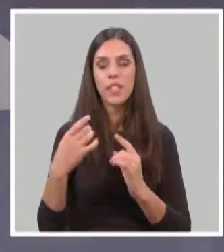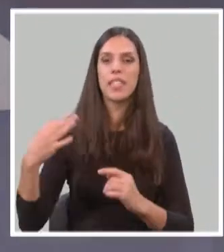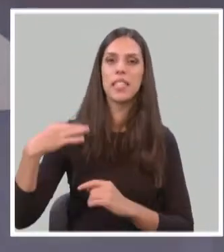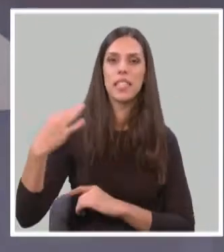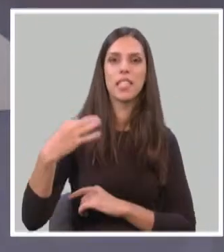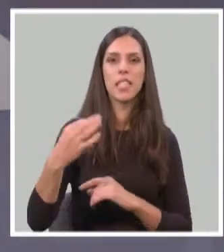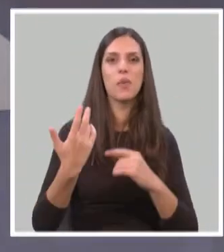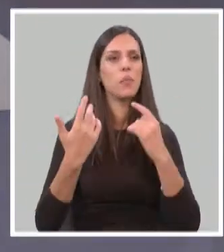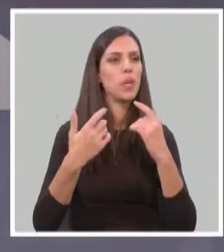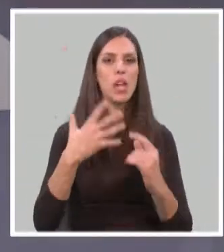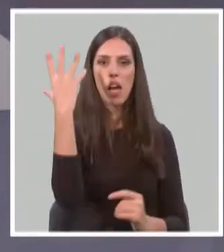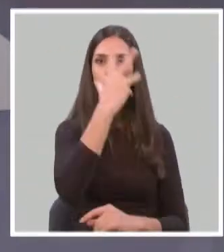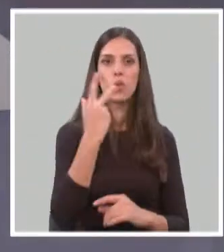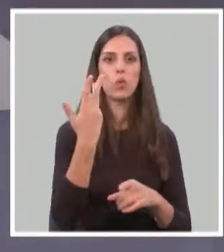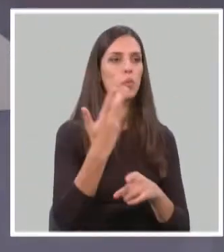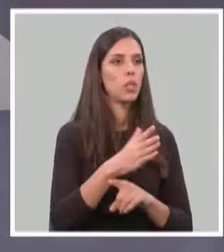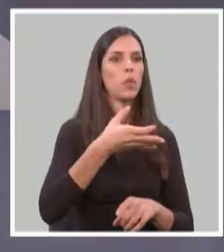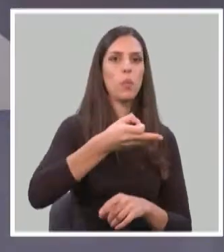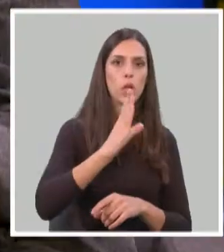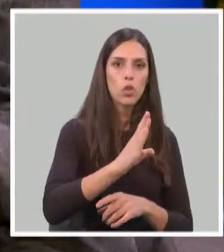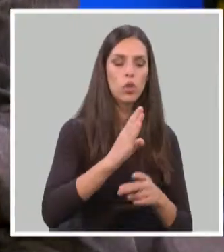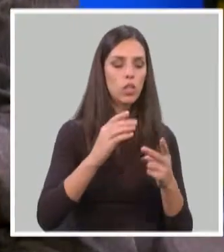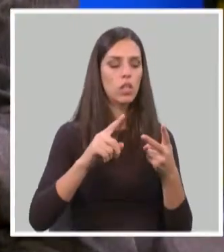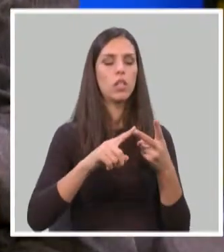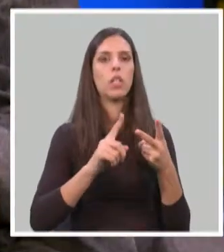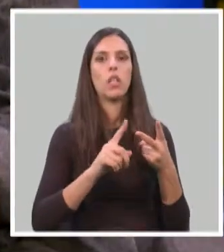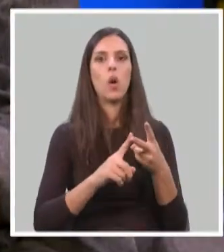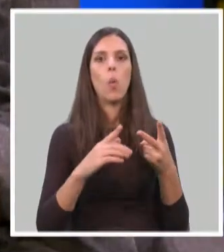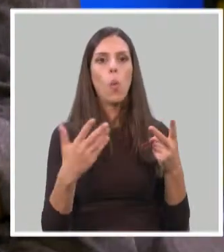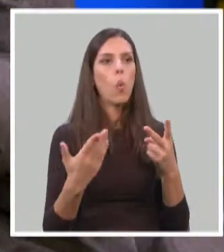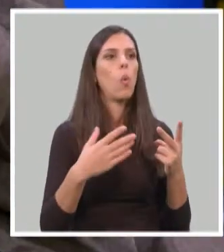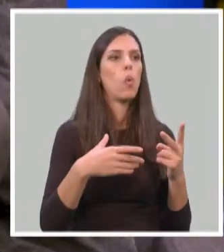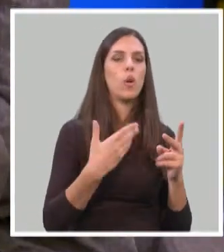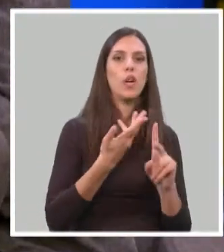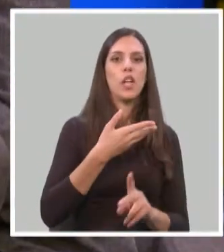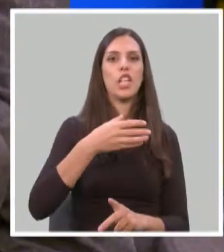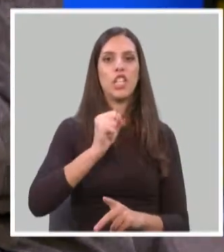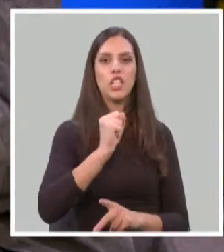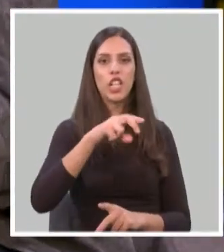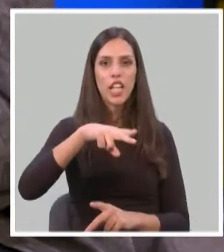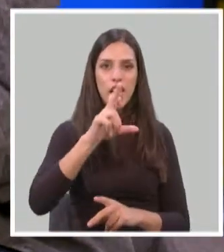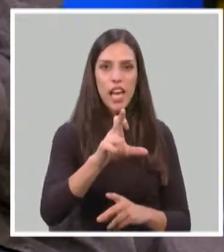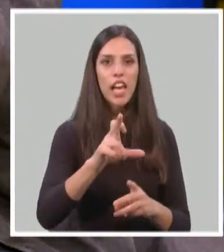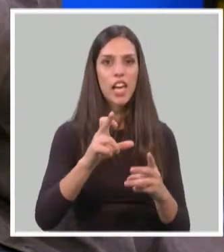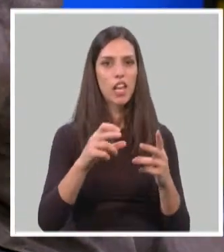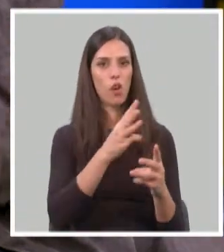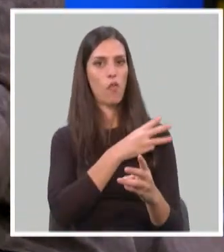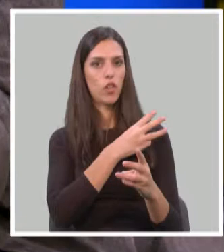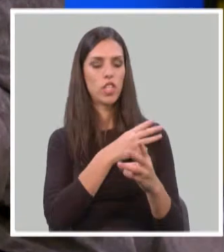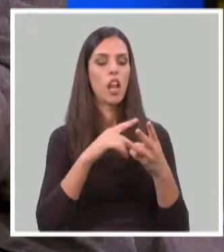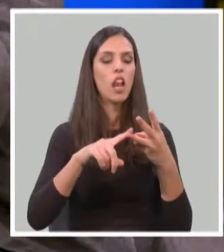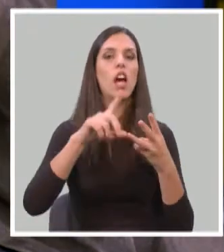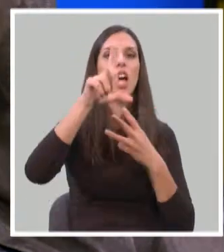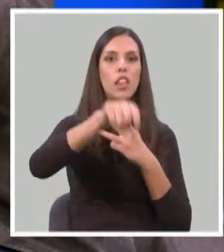vou quase sempre parar a figuras de autoridade. Já fiz inspetor da PJ, já fiz oficial da GNR, já fiz